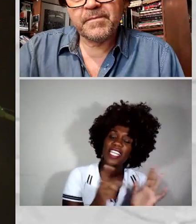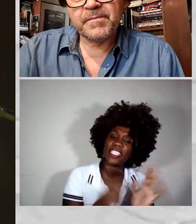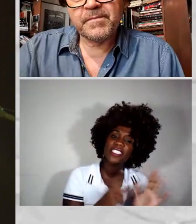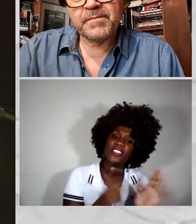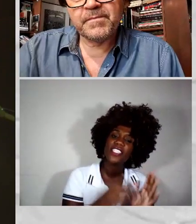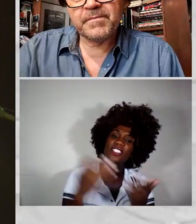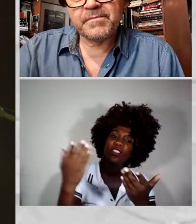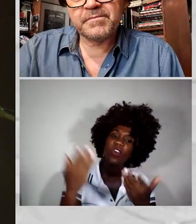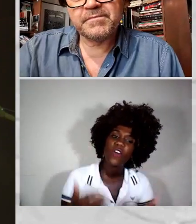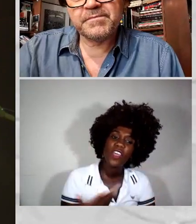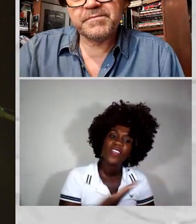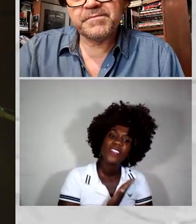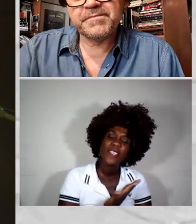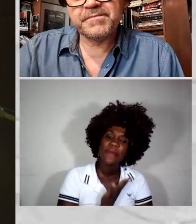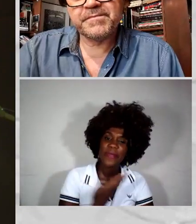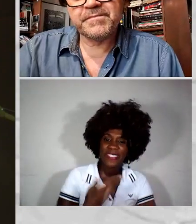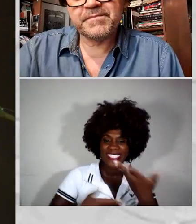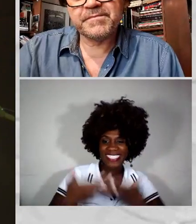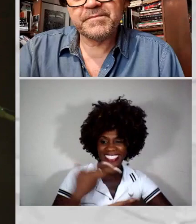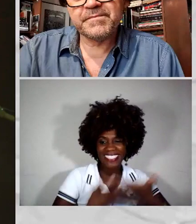convoca os amigos para